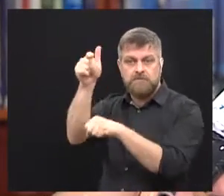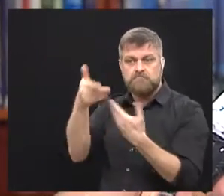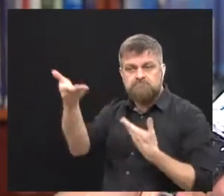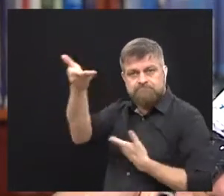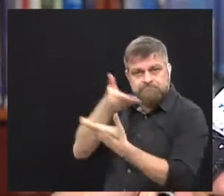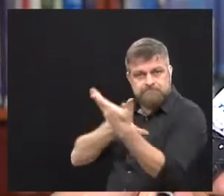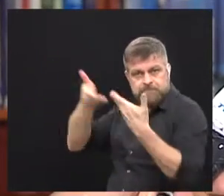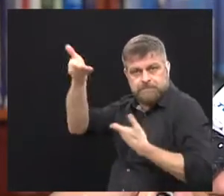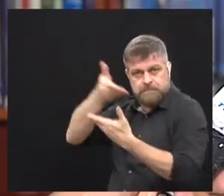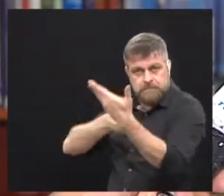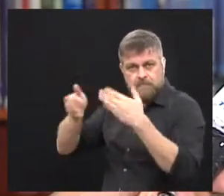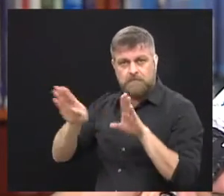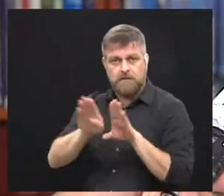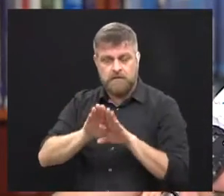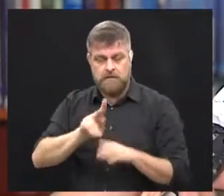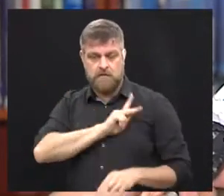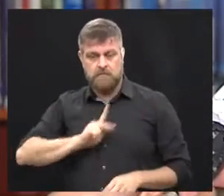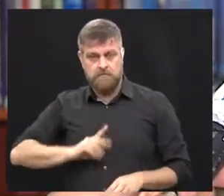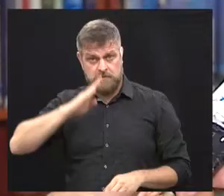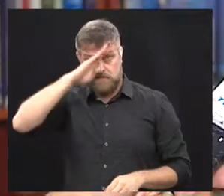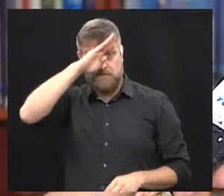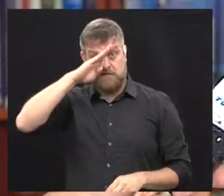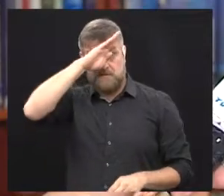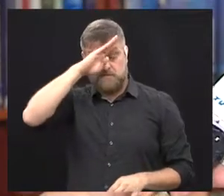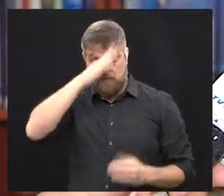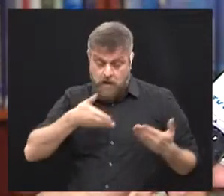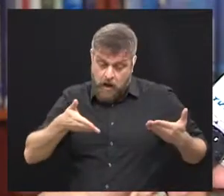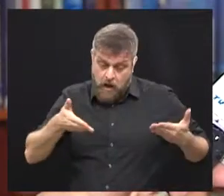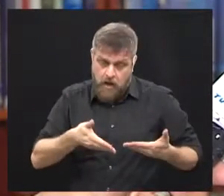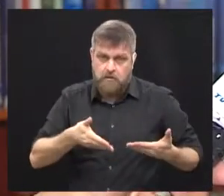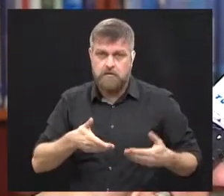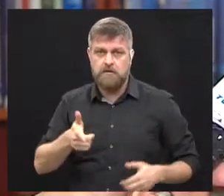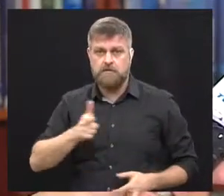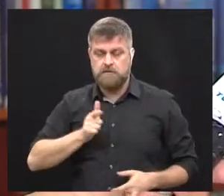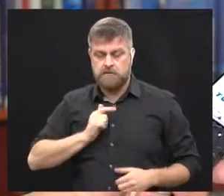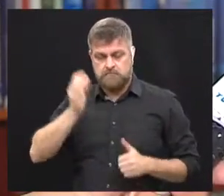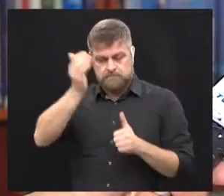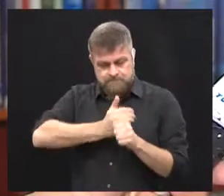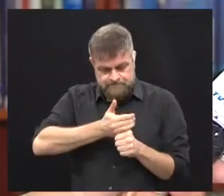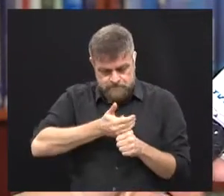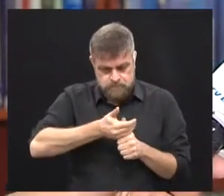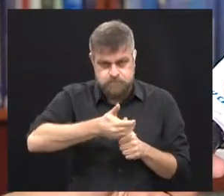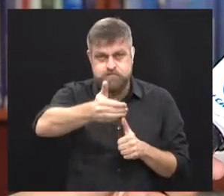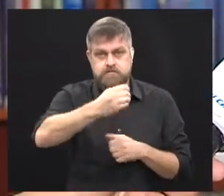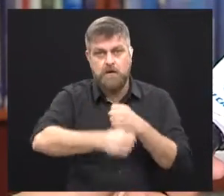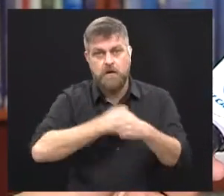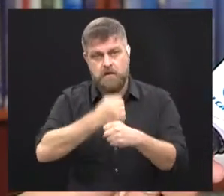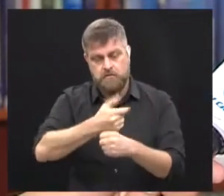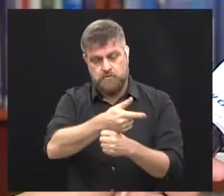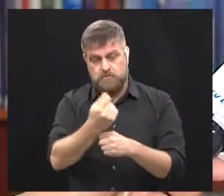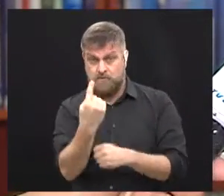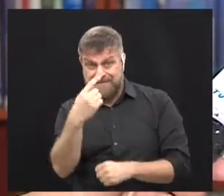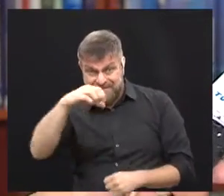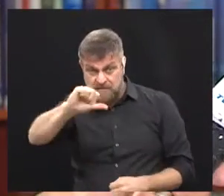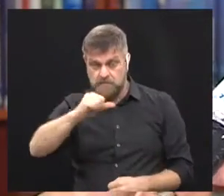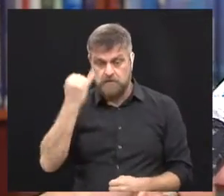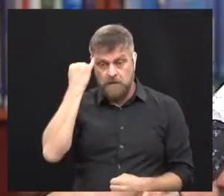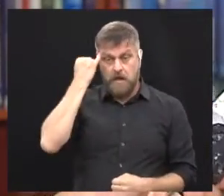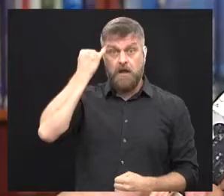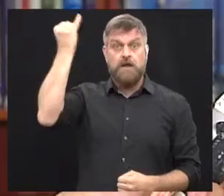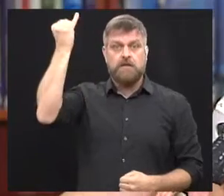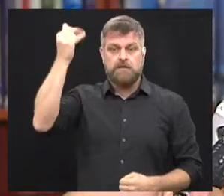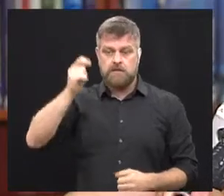o presidente Bolsonaro agora, né, que vai tomar a posse no ano que vem, mas que tem uma ideia de